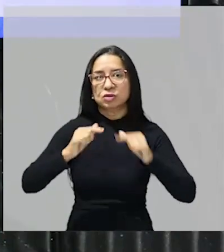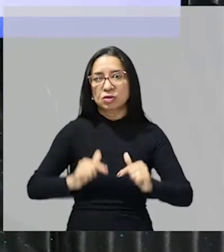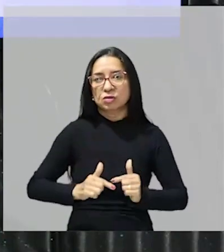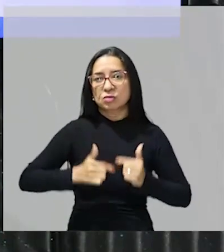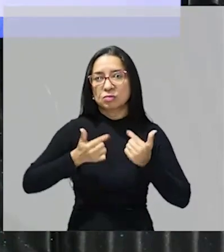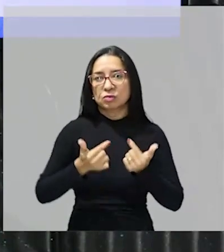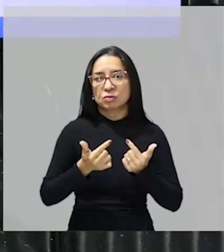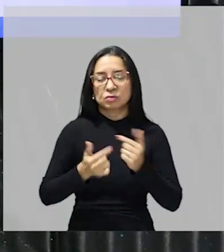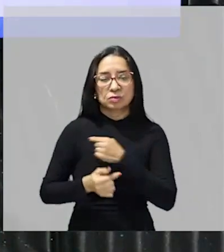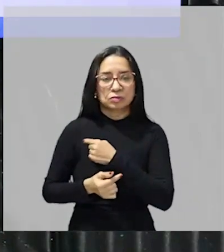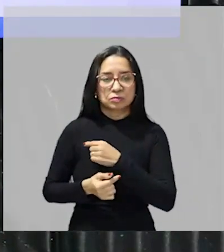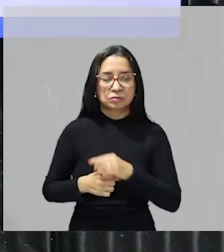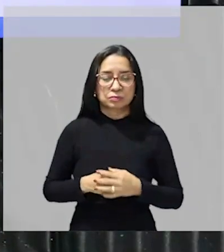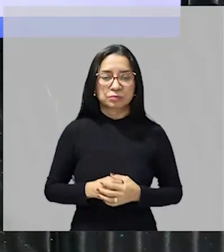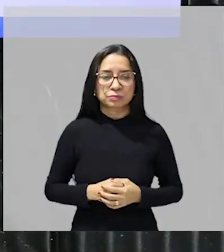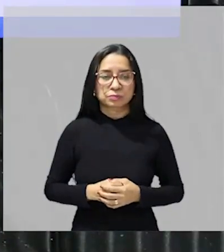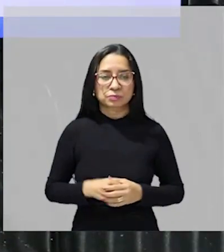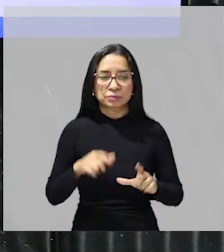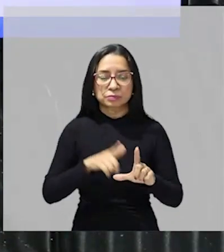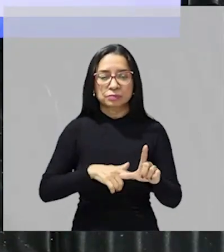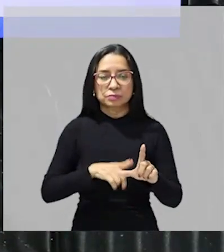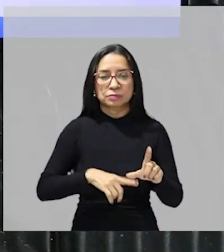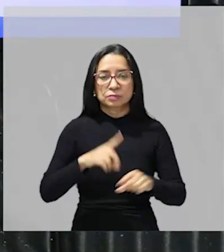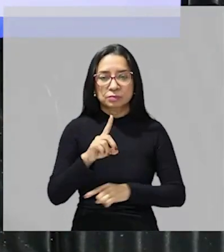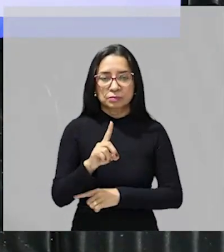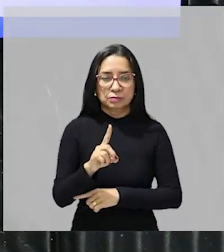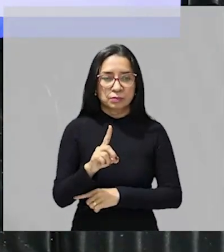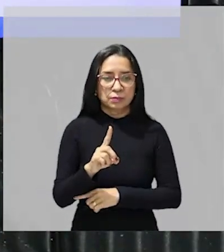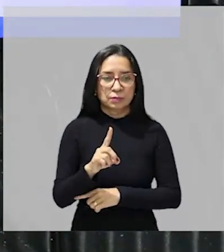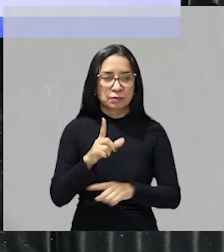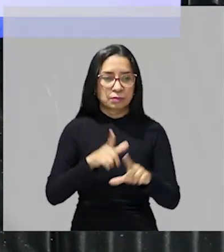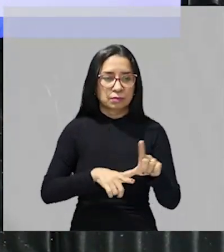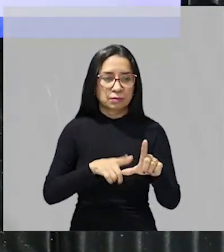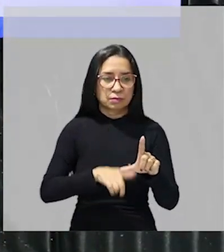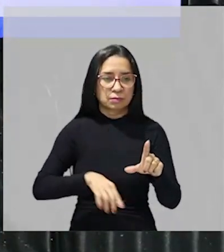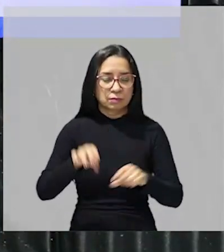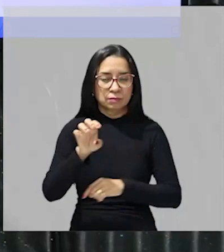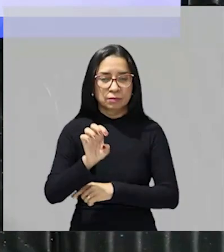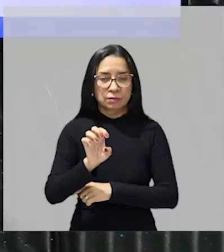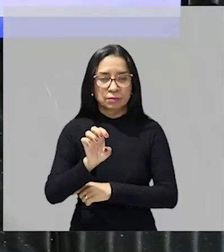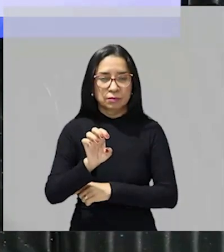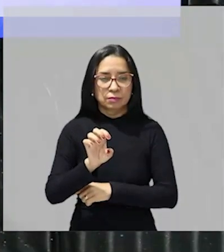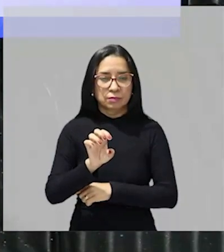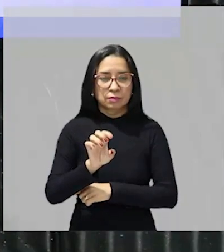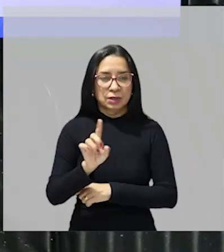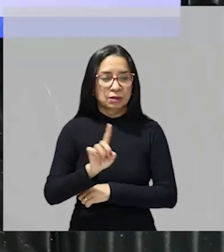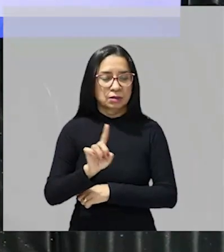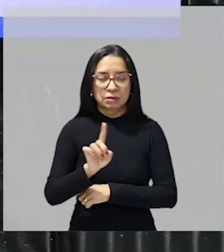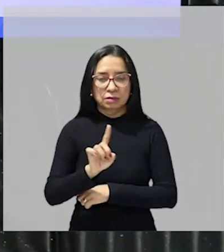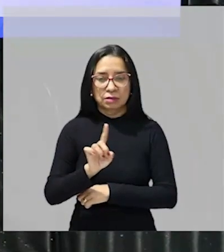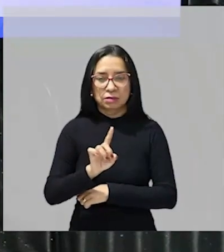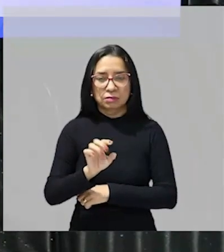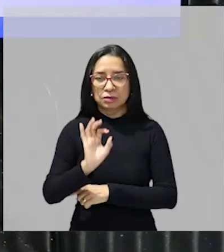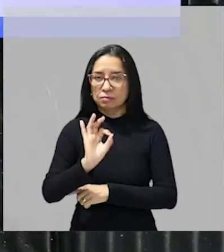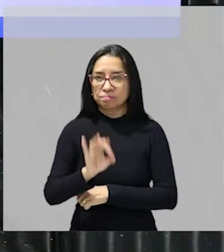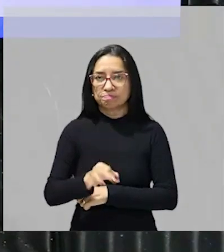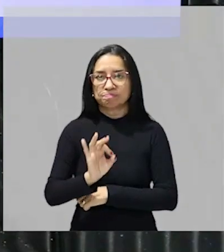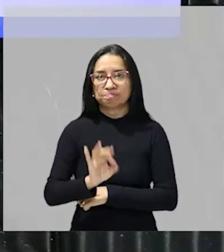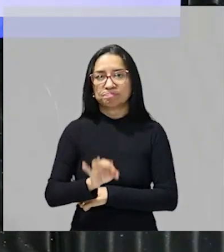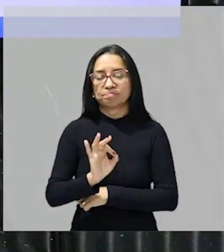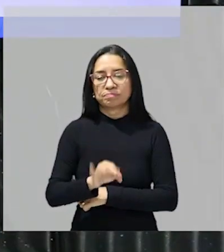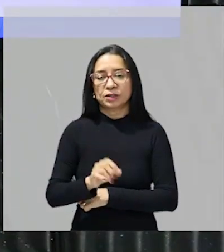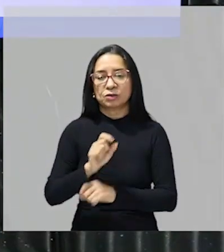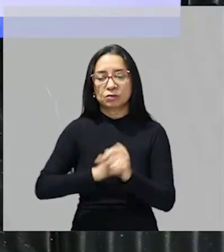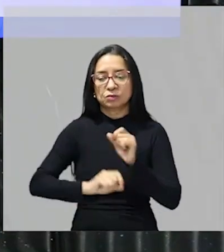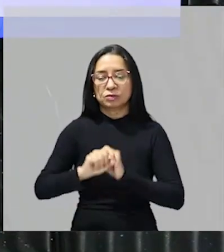estavam mediando, né? Instaurar dúvidas sobre a legitimidade da causa? Não, eles estavam como certos.